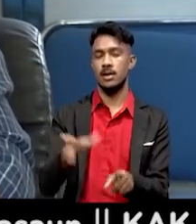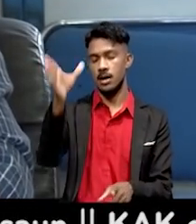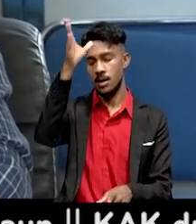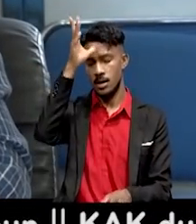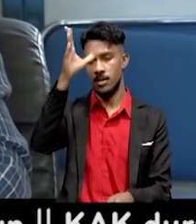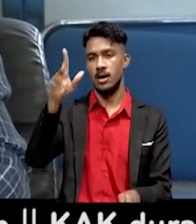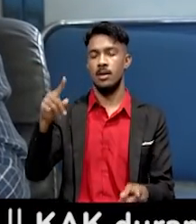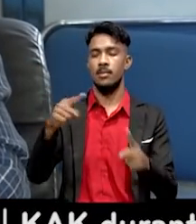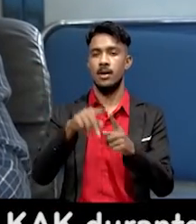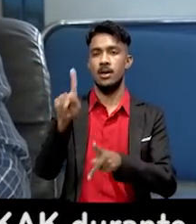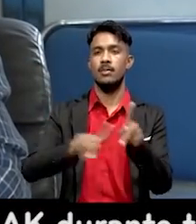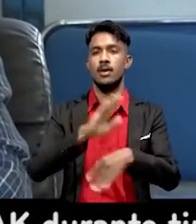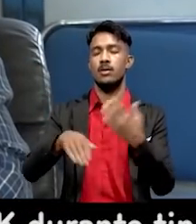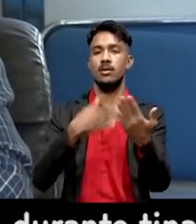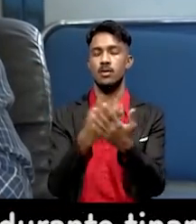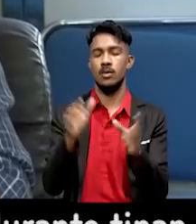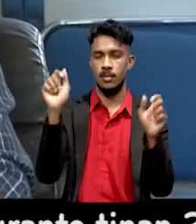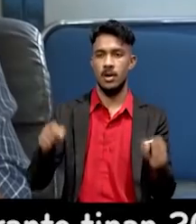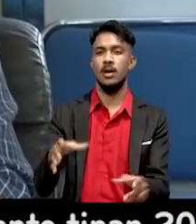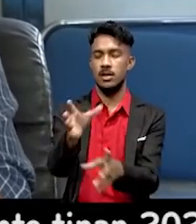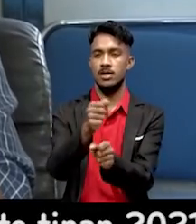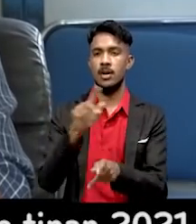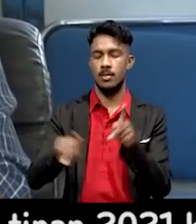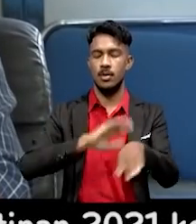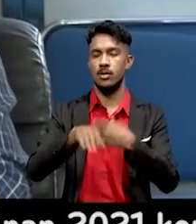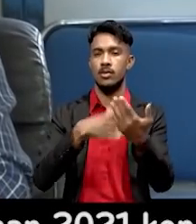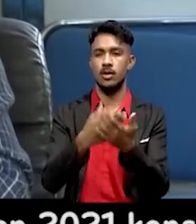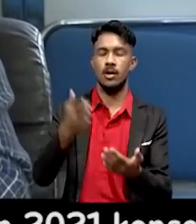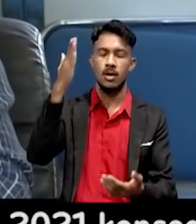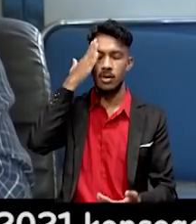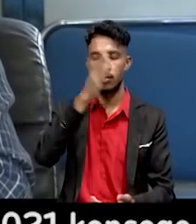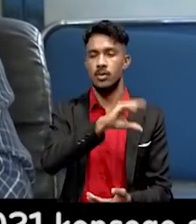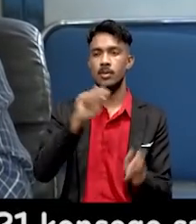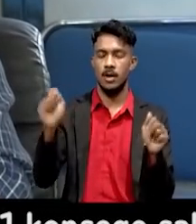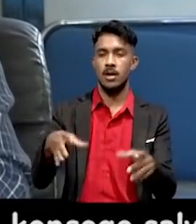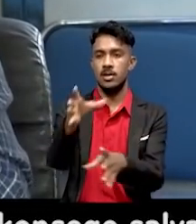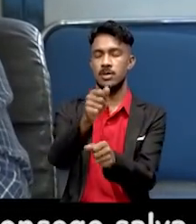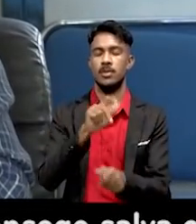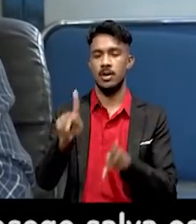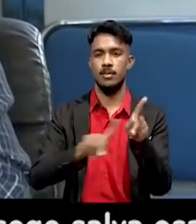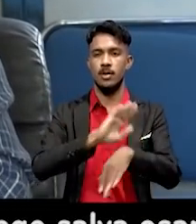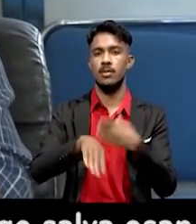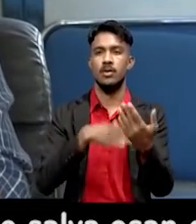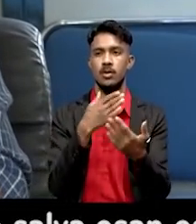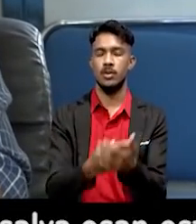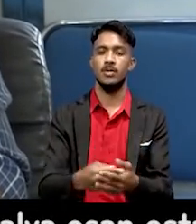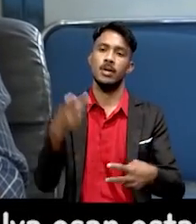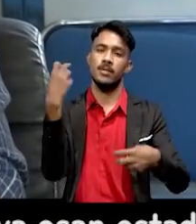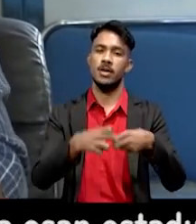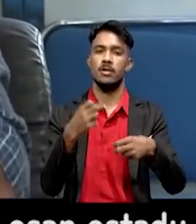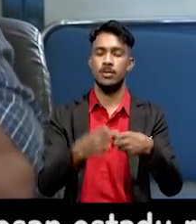emohototu, belsimu emohototu ni hanoi, belsimu emohototu ni preocupação,